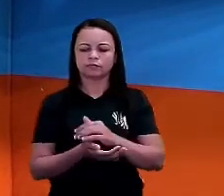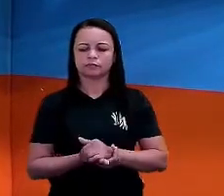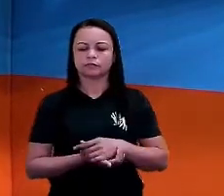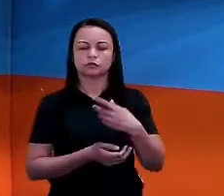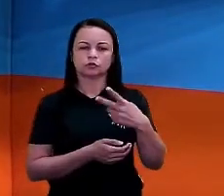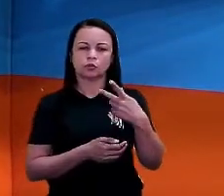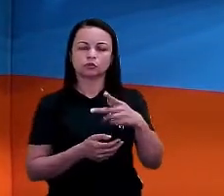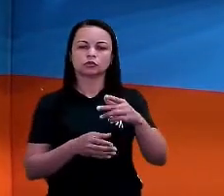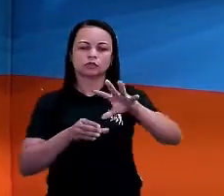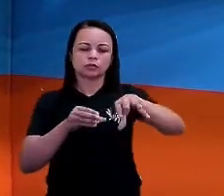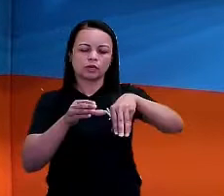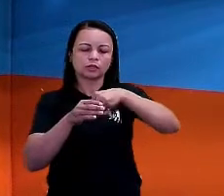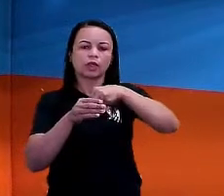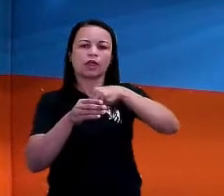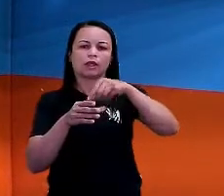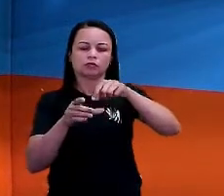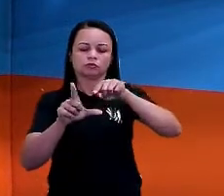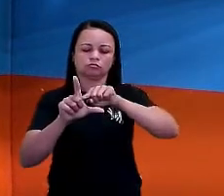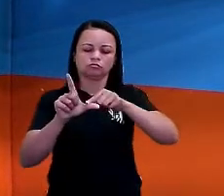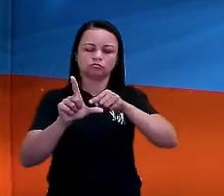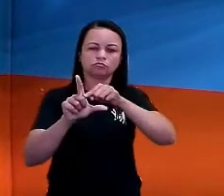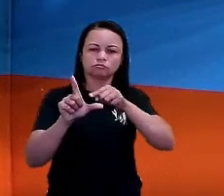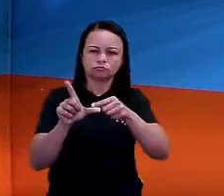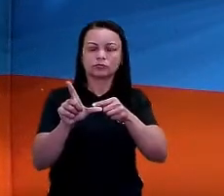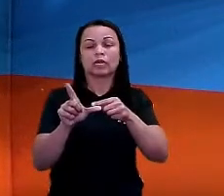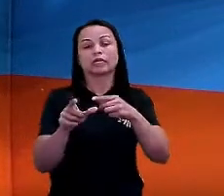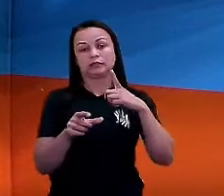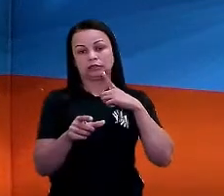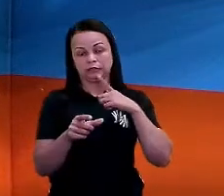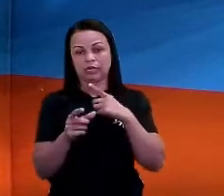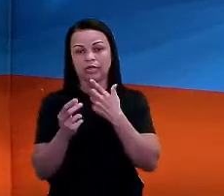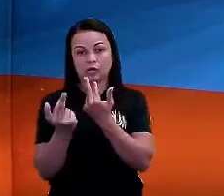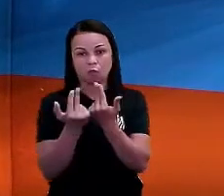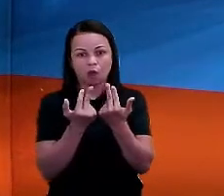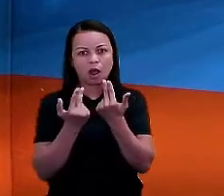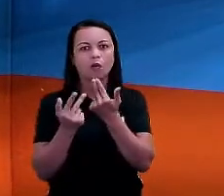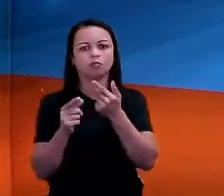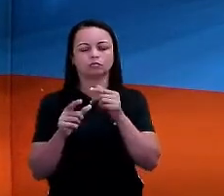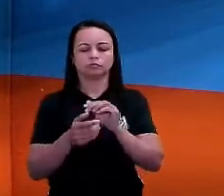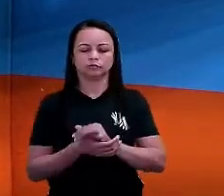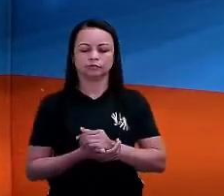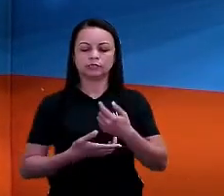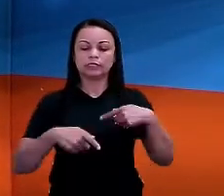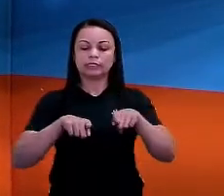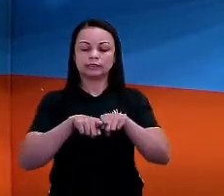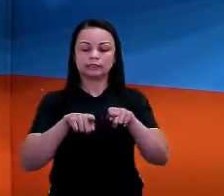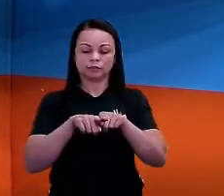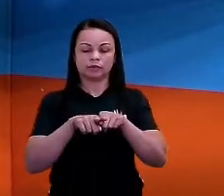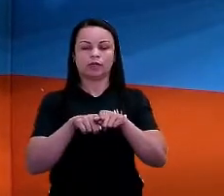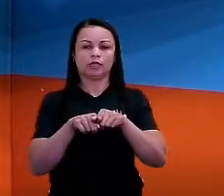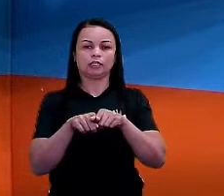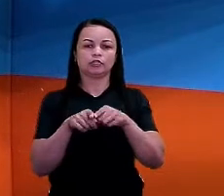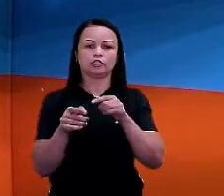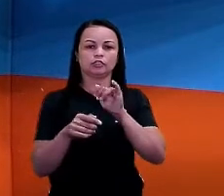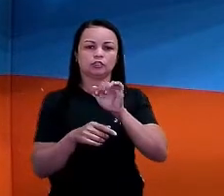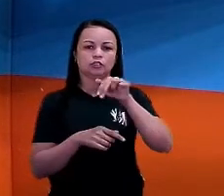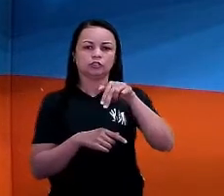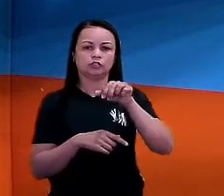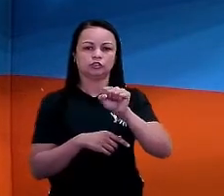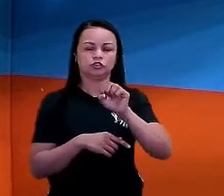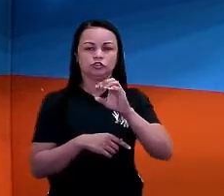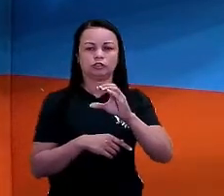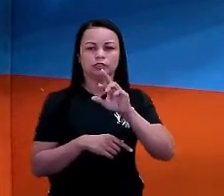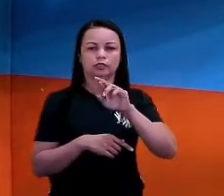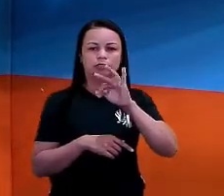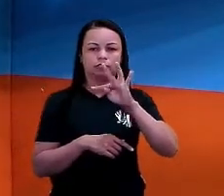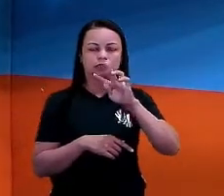internos forem congruentes, isto é, possuírem a mesma medida, e forem inscritíveis em um círculo,